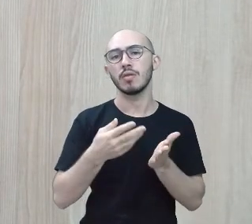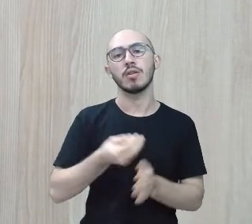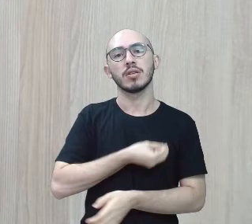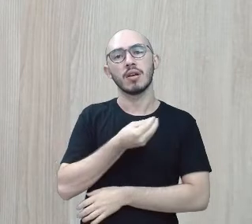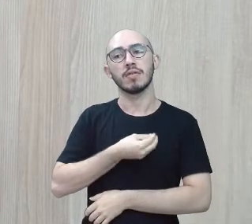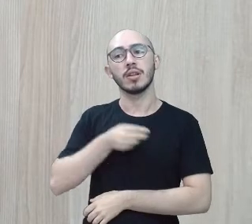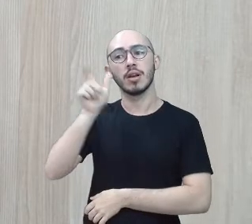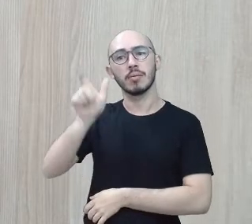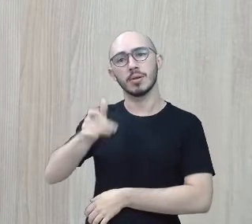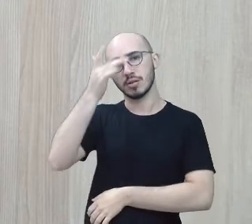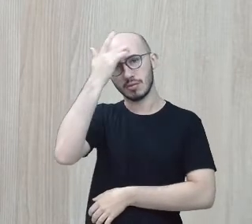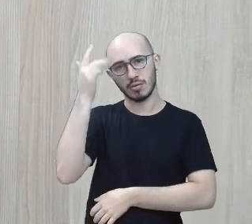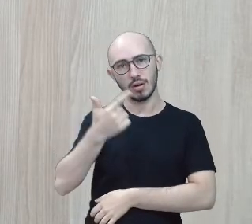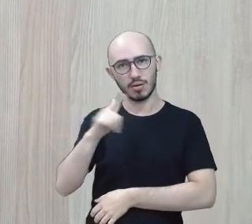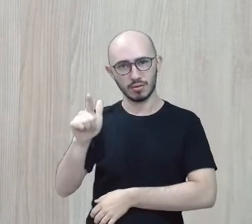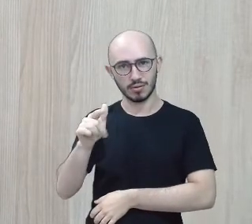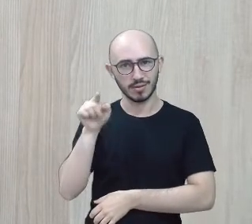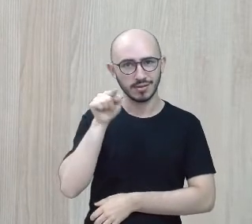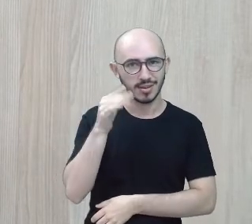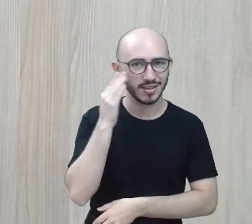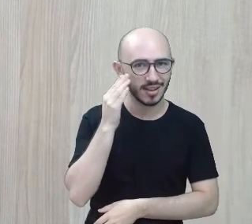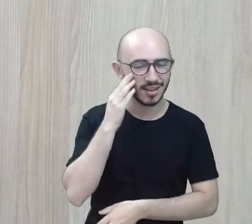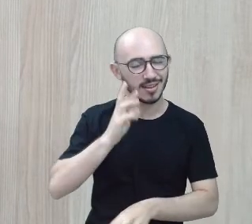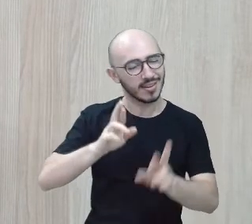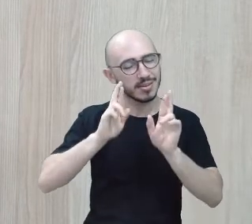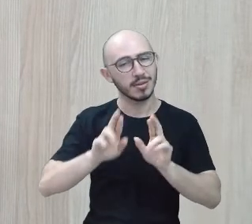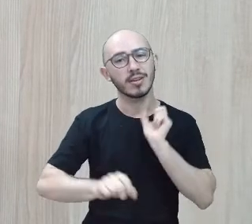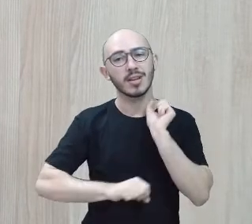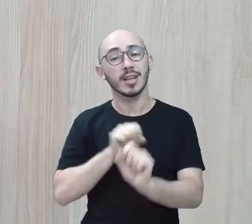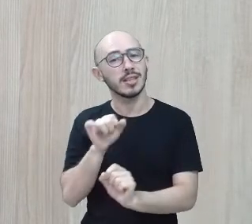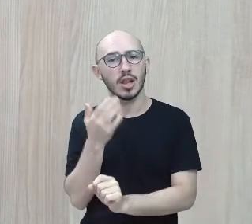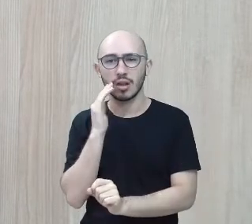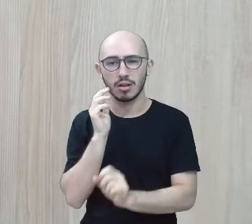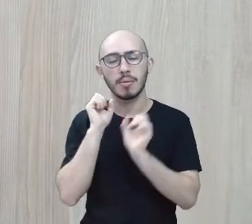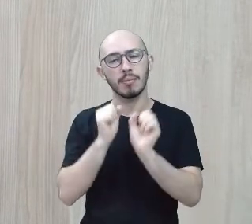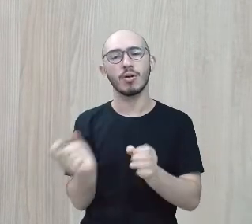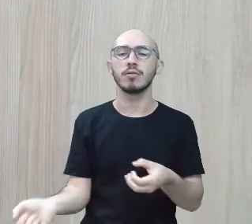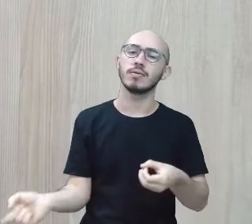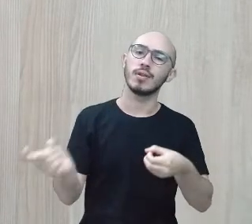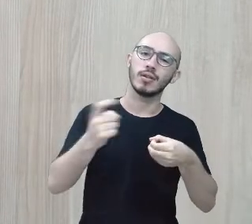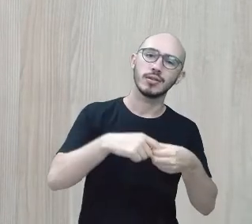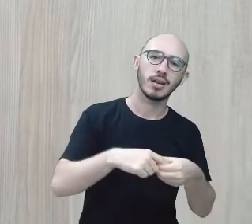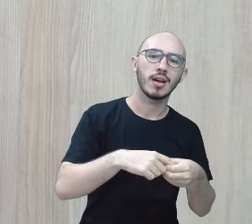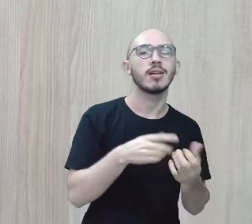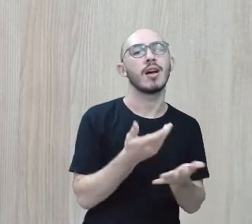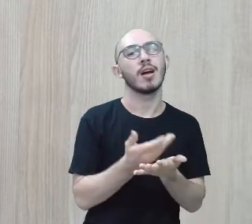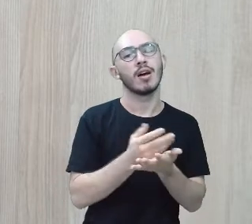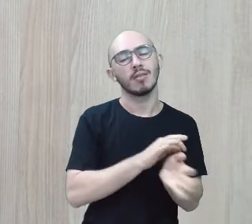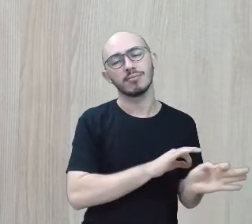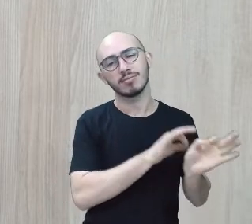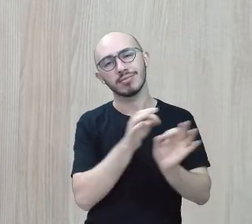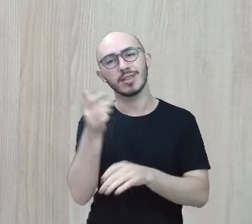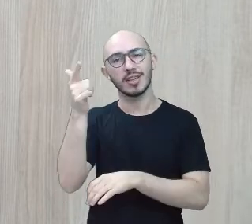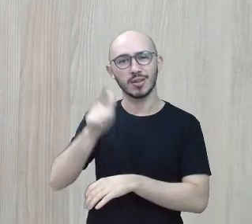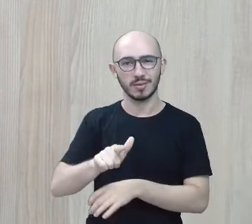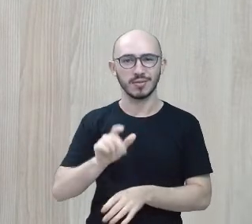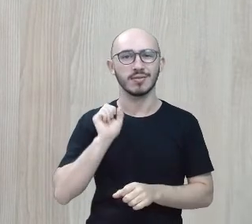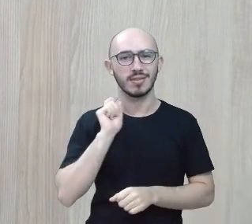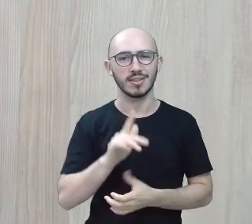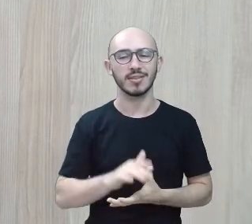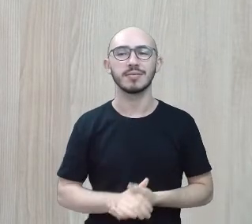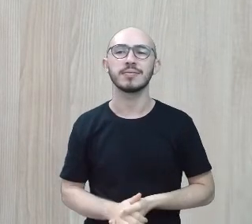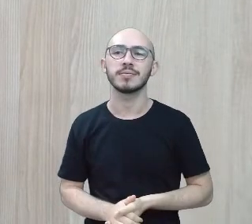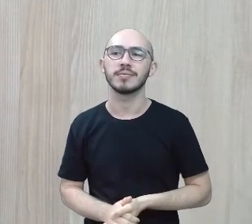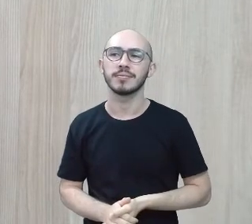que você tenha entendido isso. Caso não, você pode voltar lá e rever todas as nossas aulas, tá certo? Que a gente